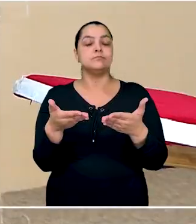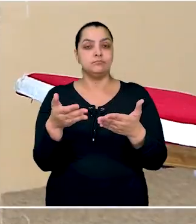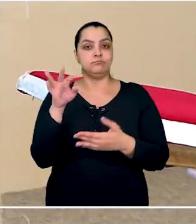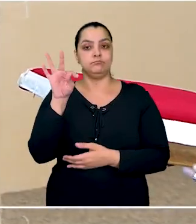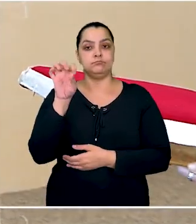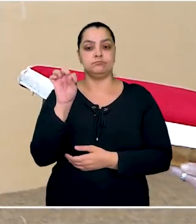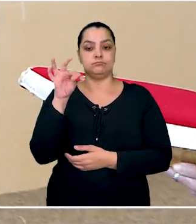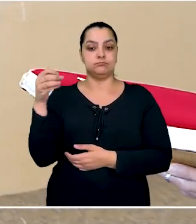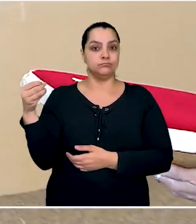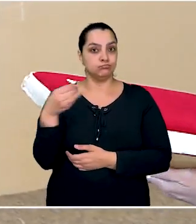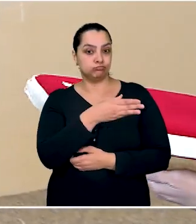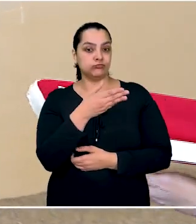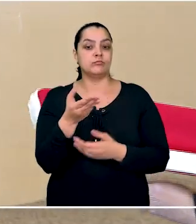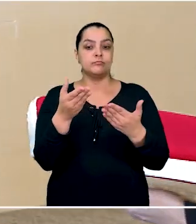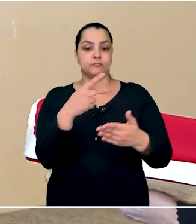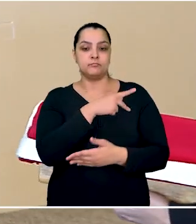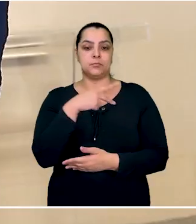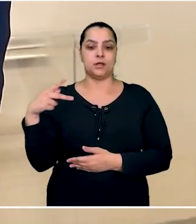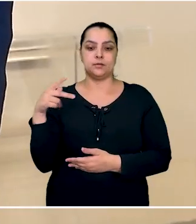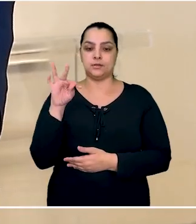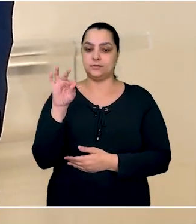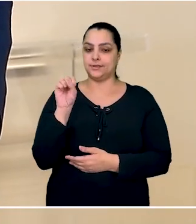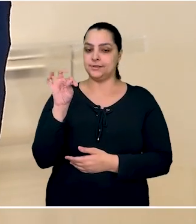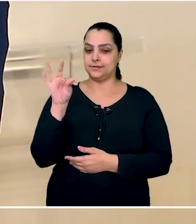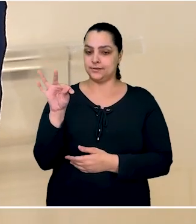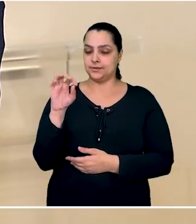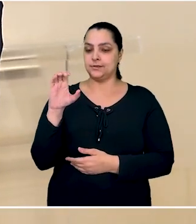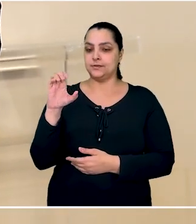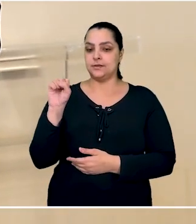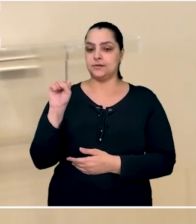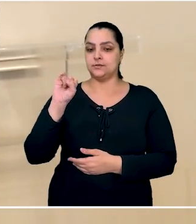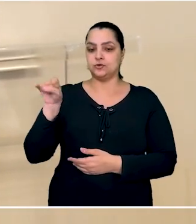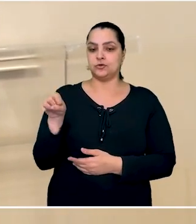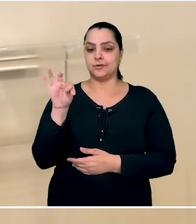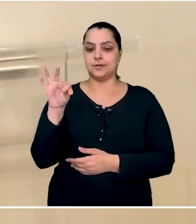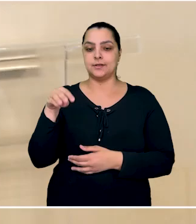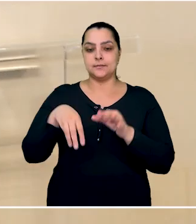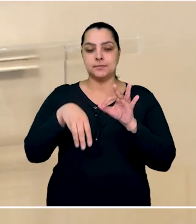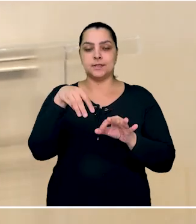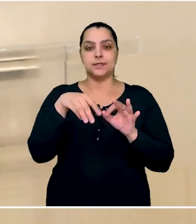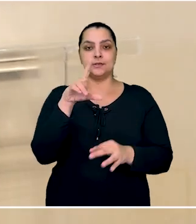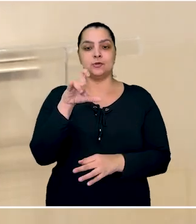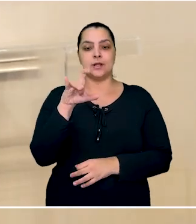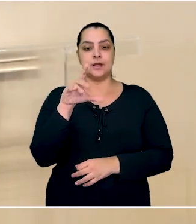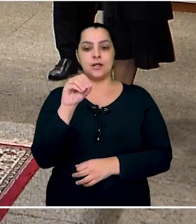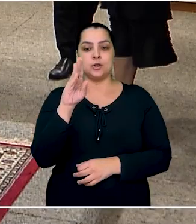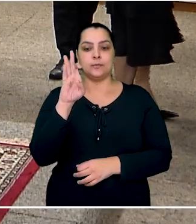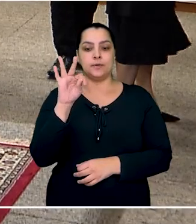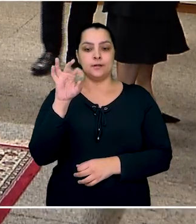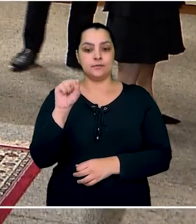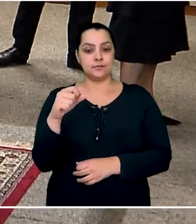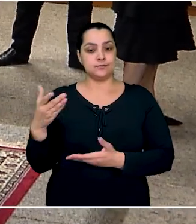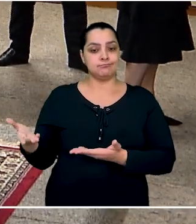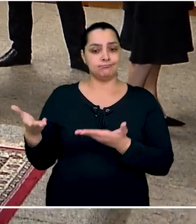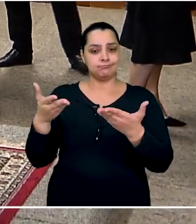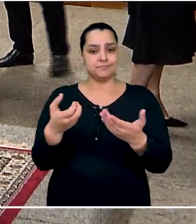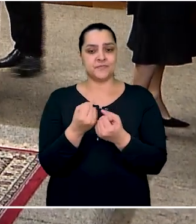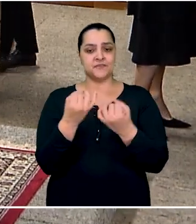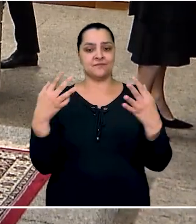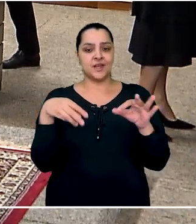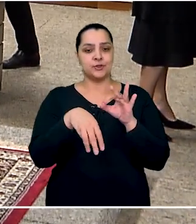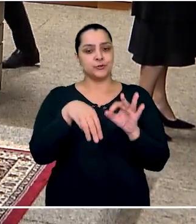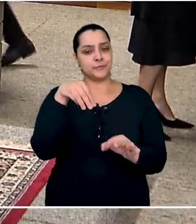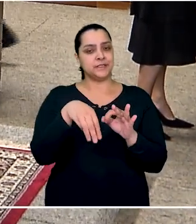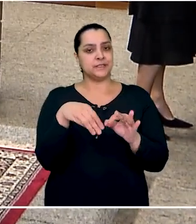Tribunal Superior do Trabalho foi conduzida pelo presidente do TST e do CSJT, ministro Lélio Bentes Corrêa, e contou com a presença de